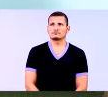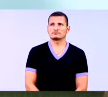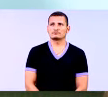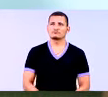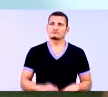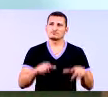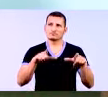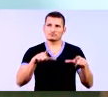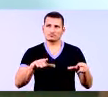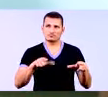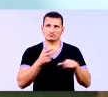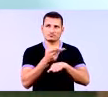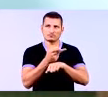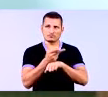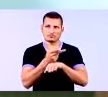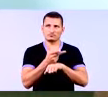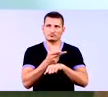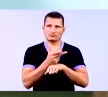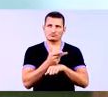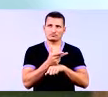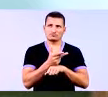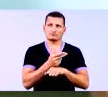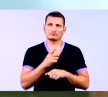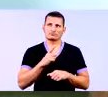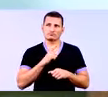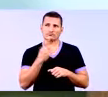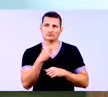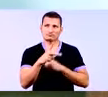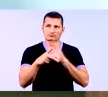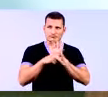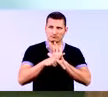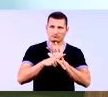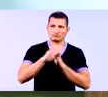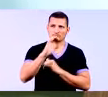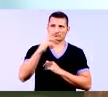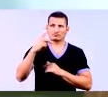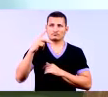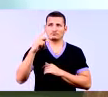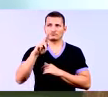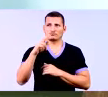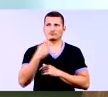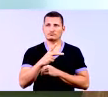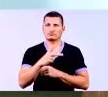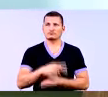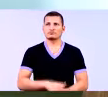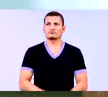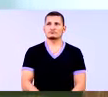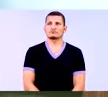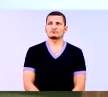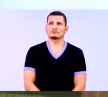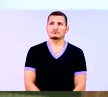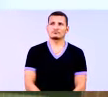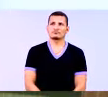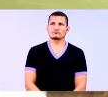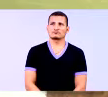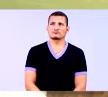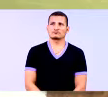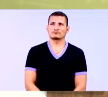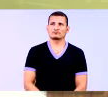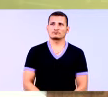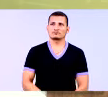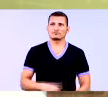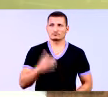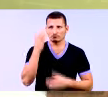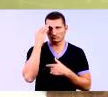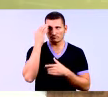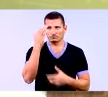placas de vídeo, elas vão funcionar com um processador próprio para elas lá dentro. Ok? Professor, quero agradecer o pessoal aí, a